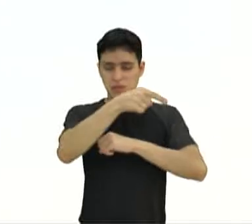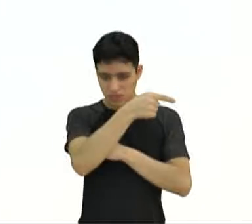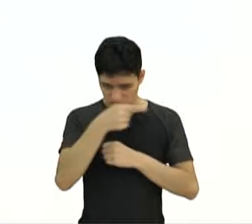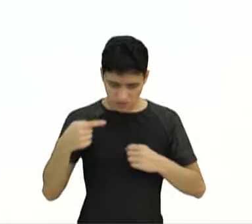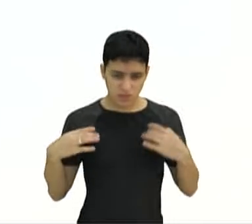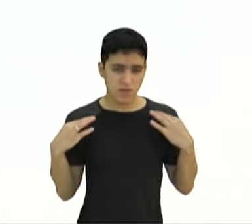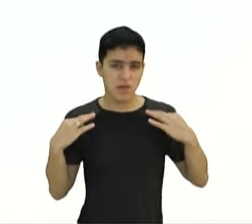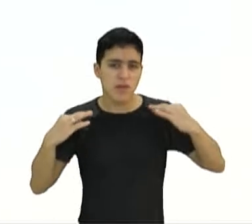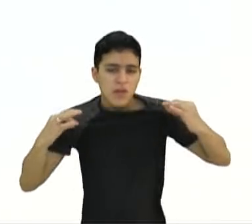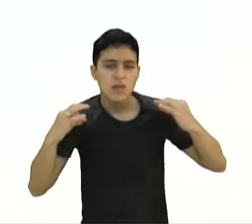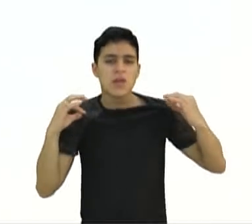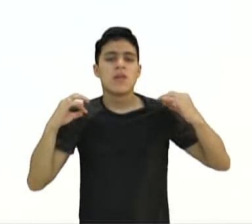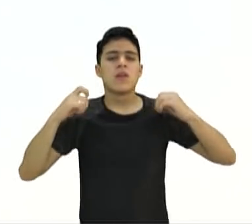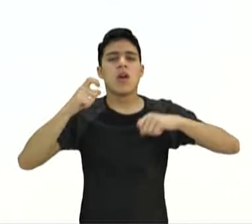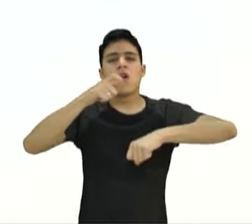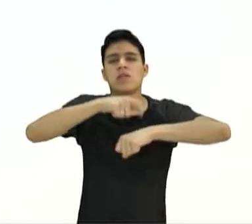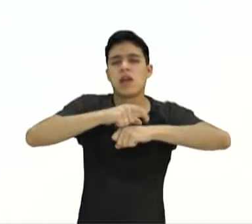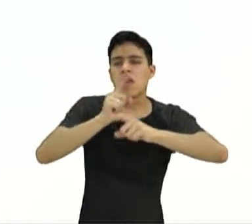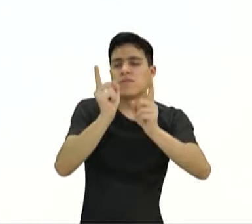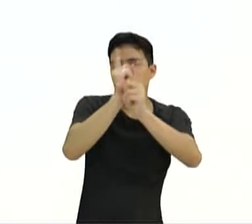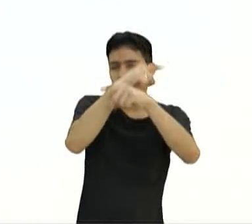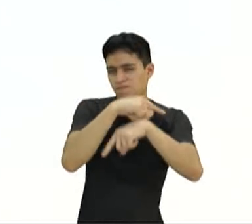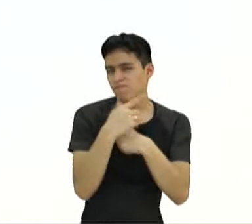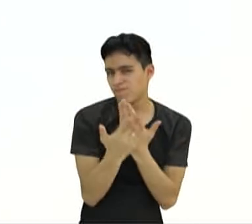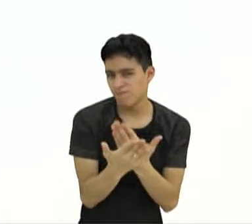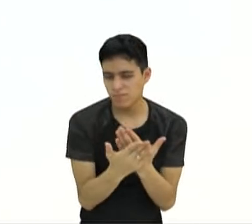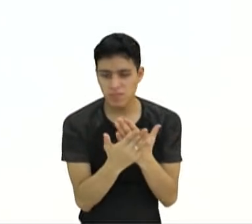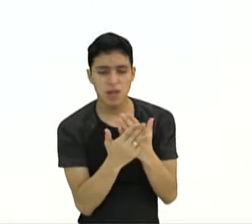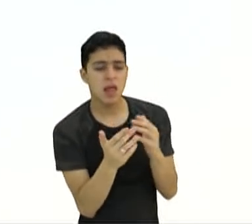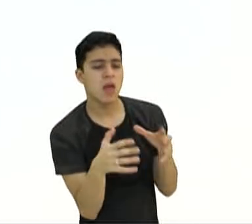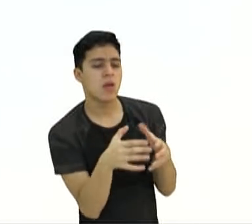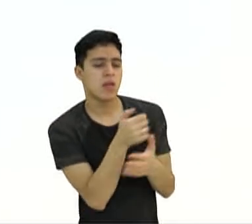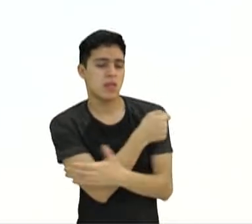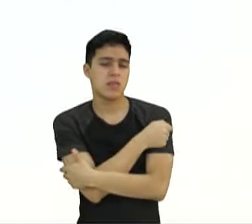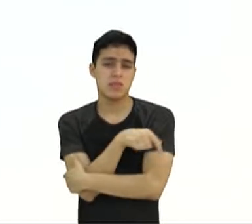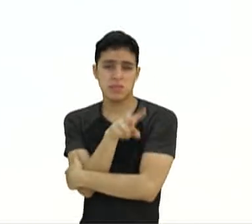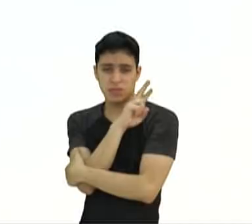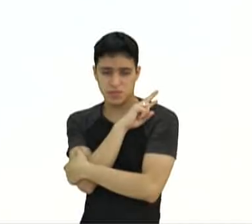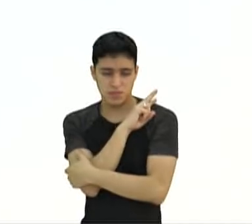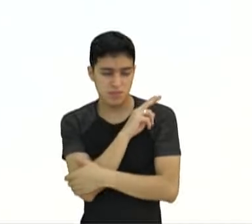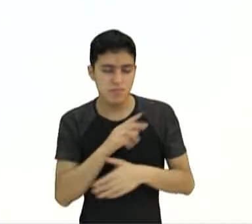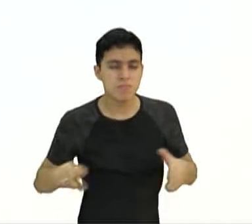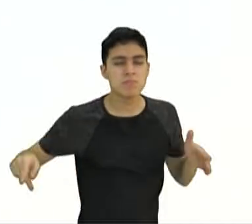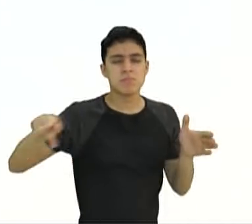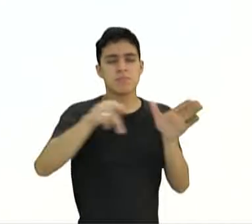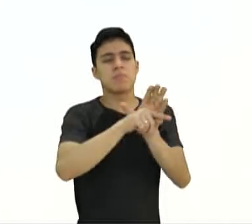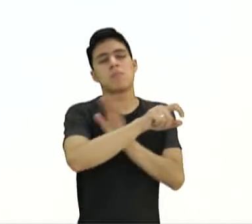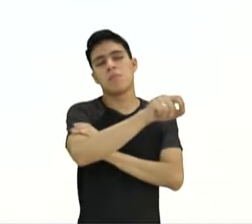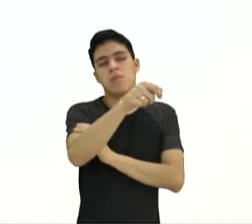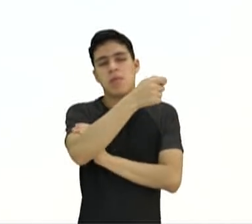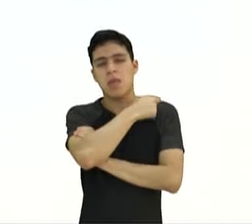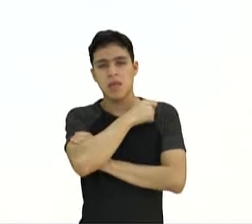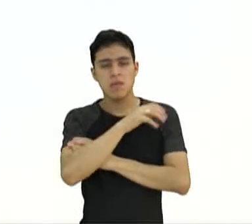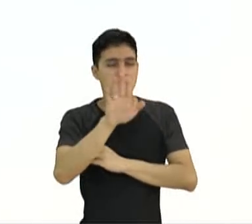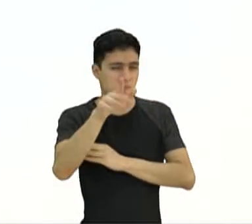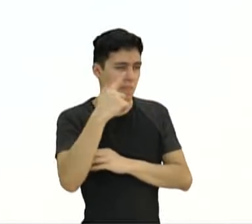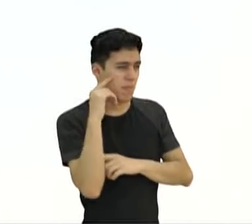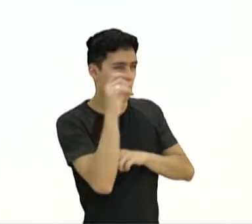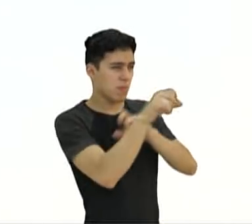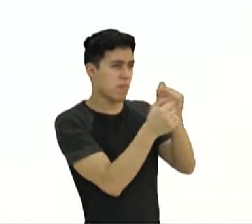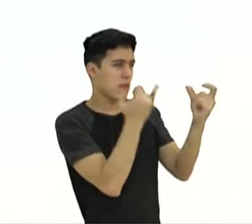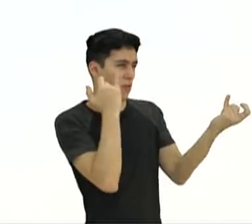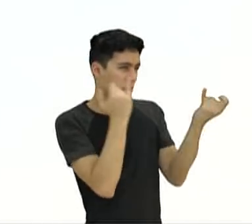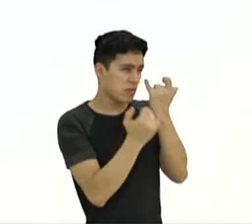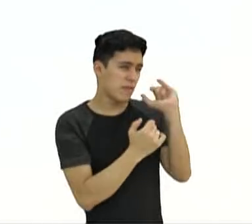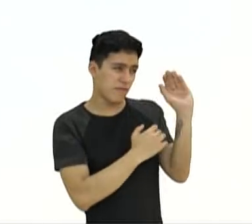voluntário no contraturno para alunos do ensino médio. Os próprios estudantes buscam as notícias de cunho